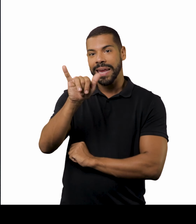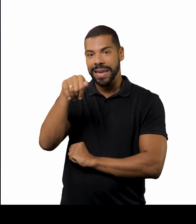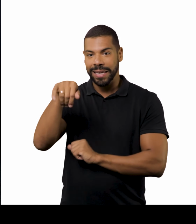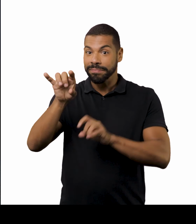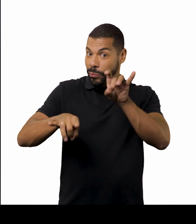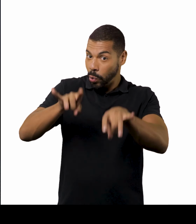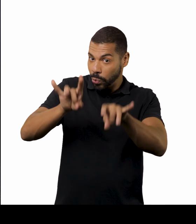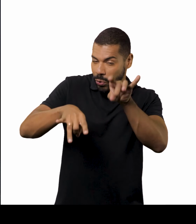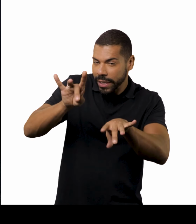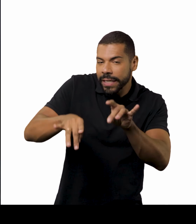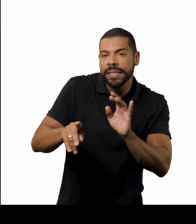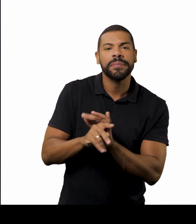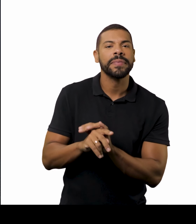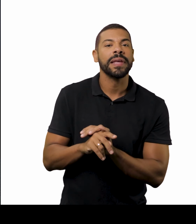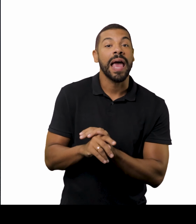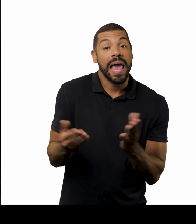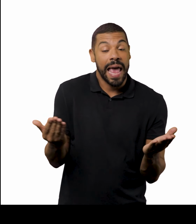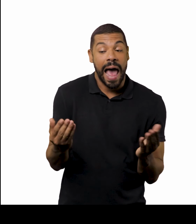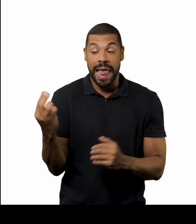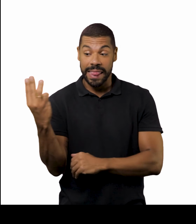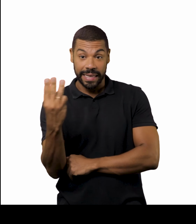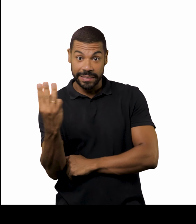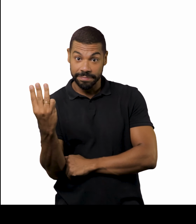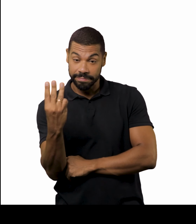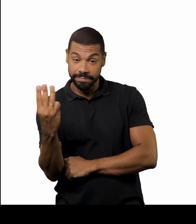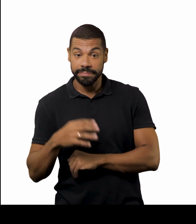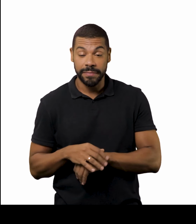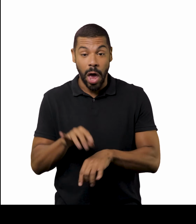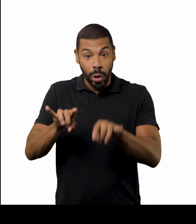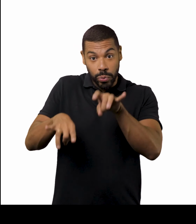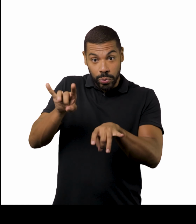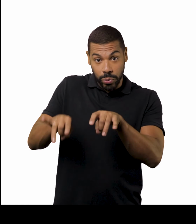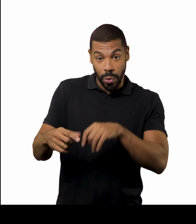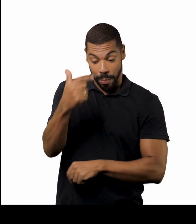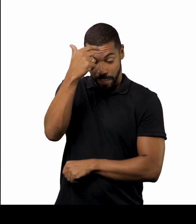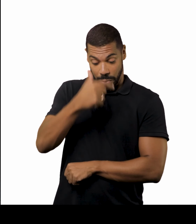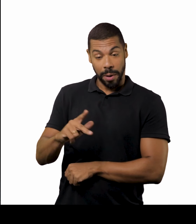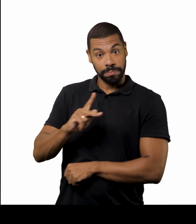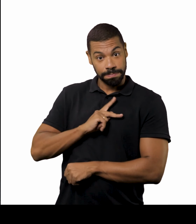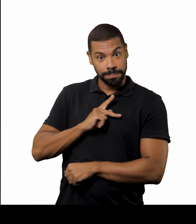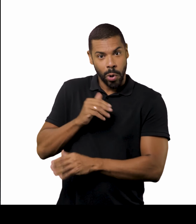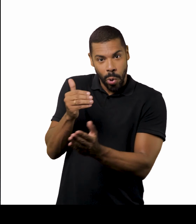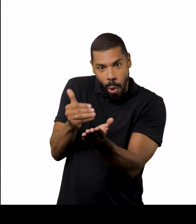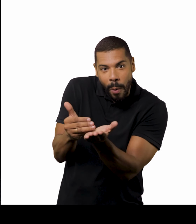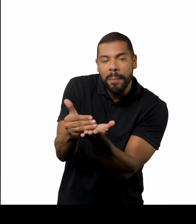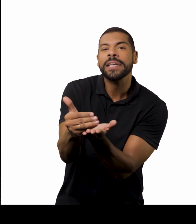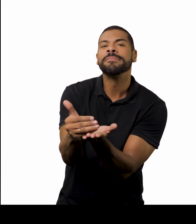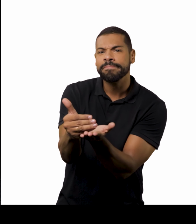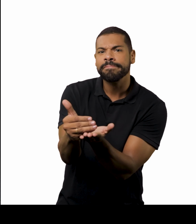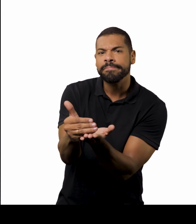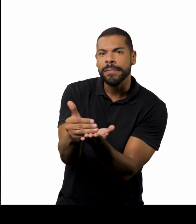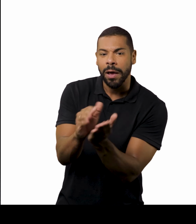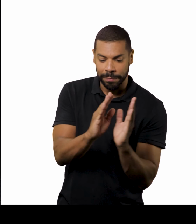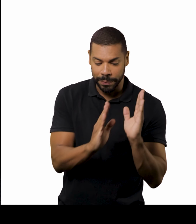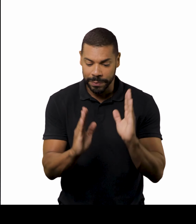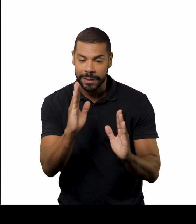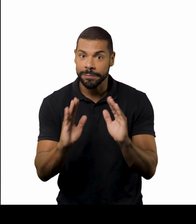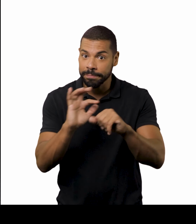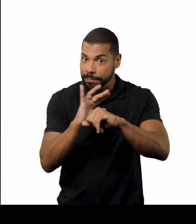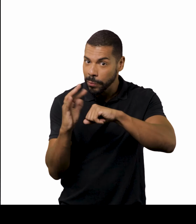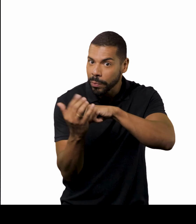Patti, entre 2019 e 2020. E a terceira temporada com a minha curadoria, que começa, né, no meio